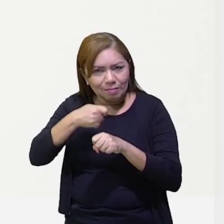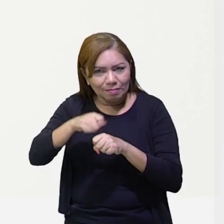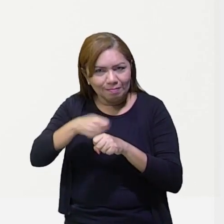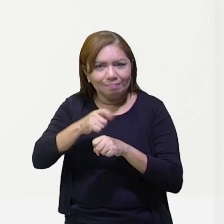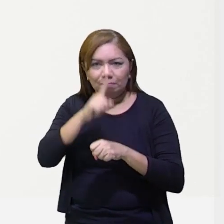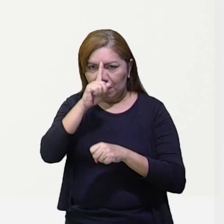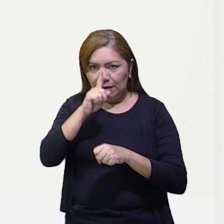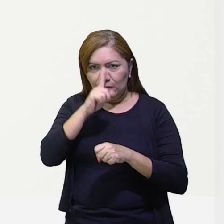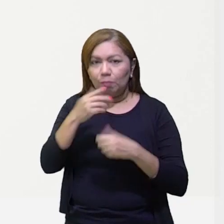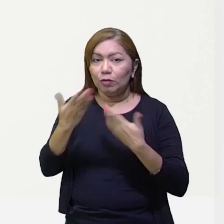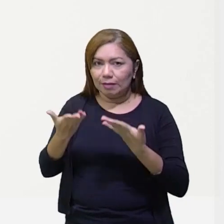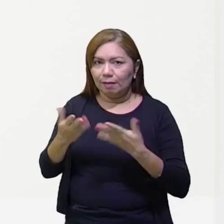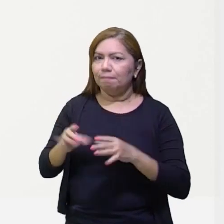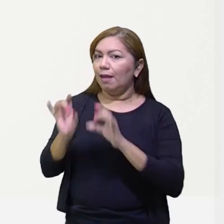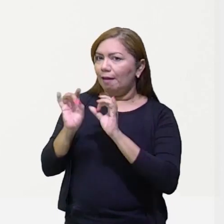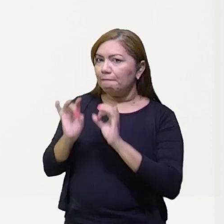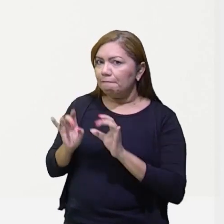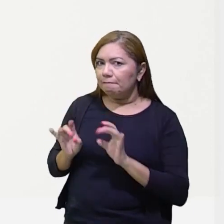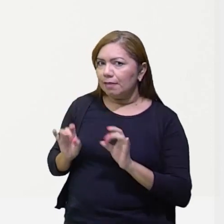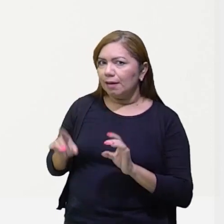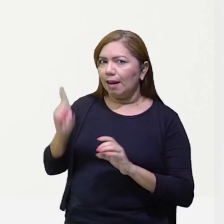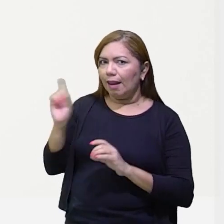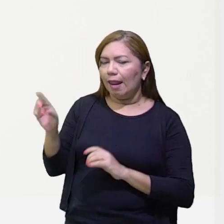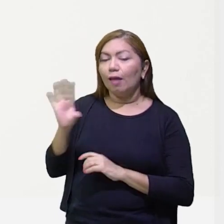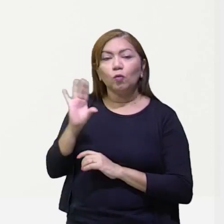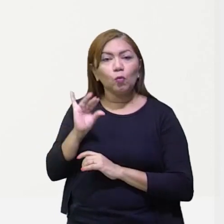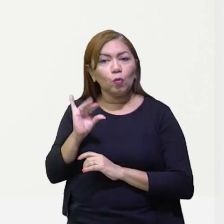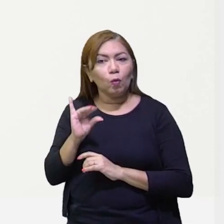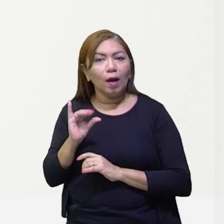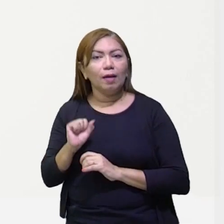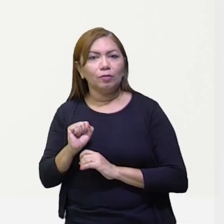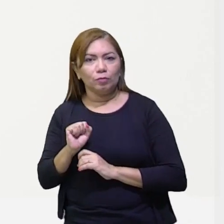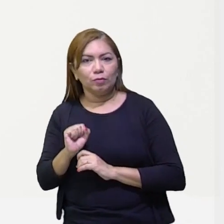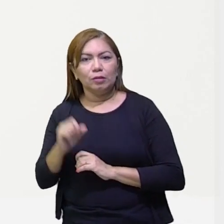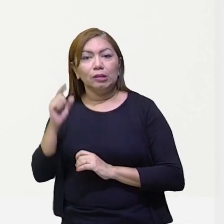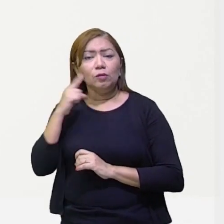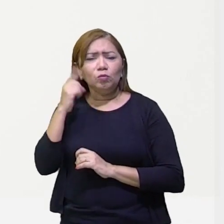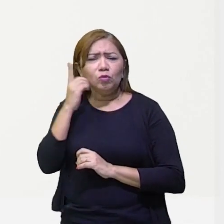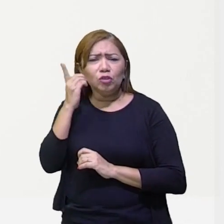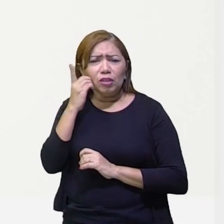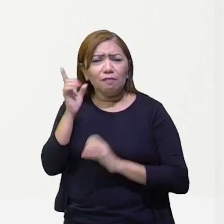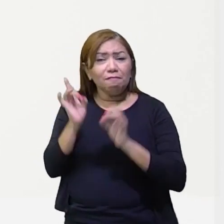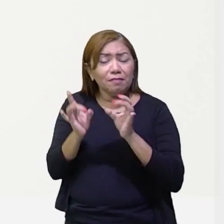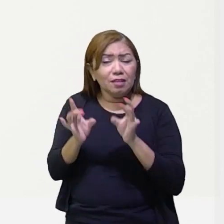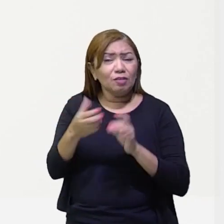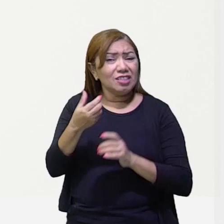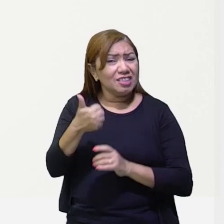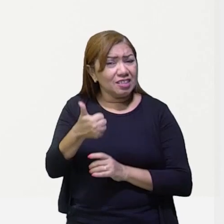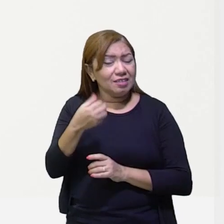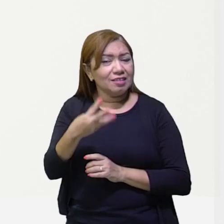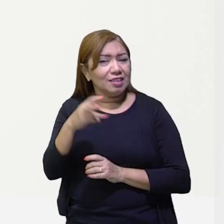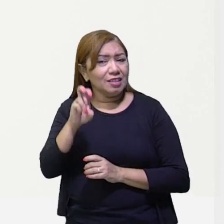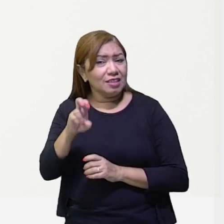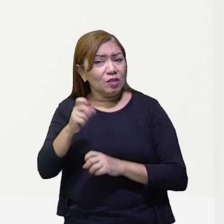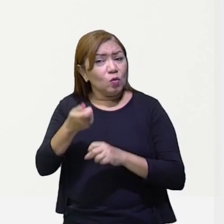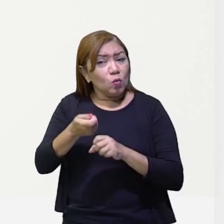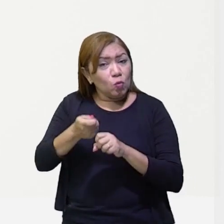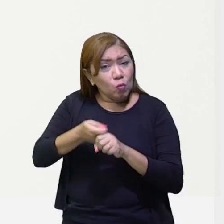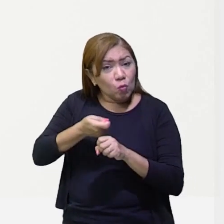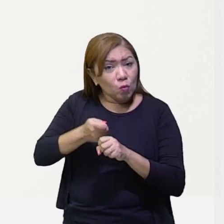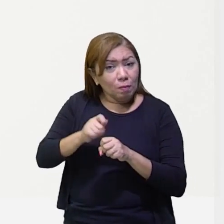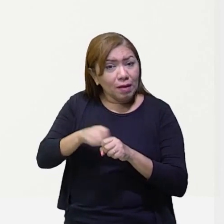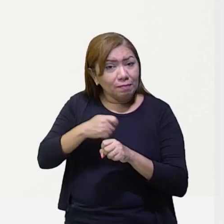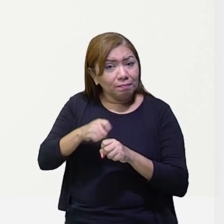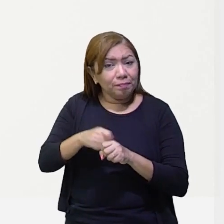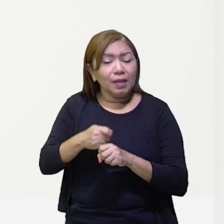ela vendeu 135 tucumãs, que foram comprados por 9 pessoas. Sabendo